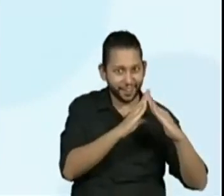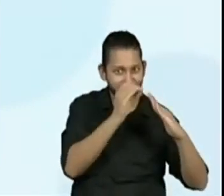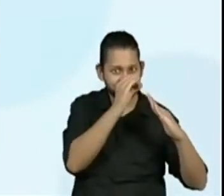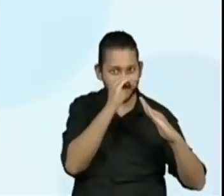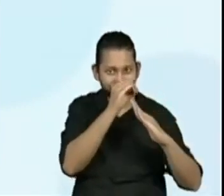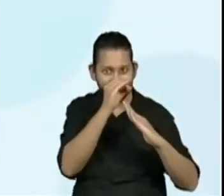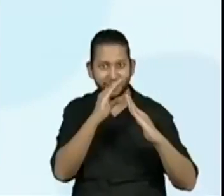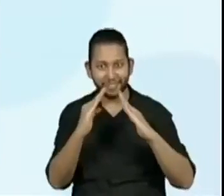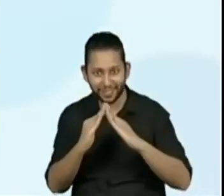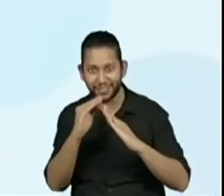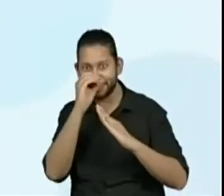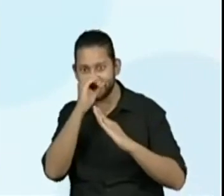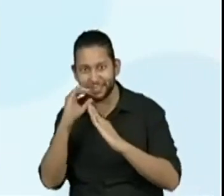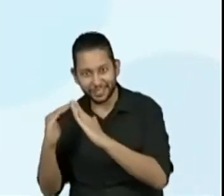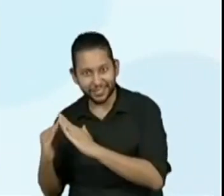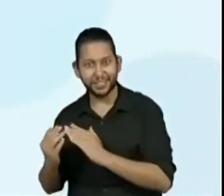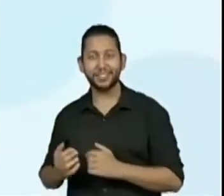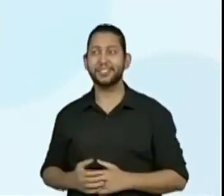Cinderela.